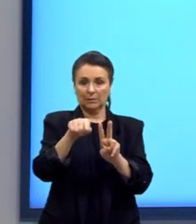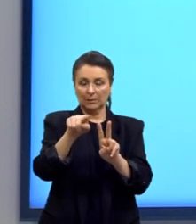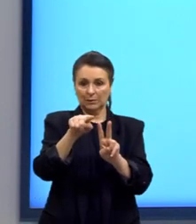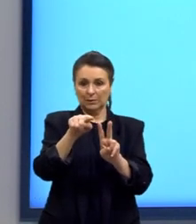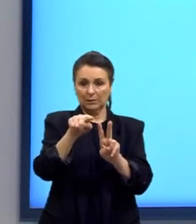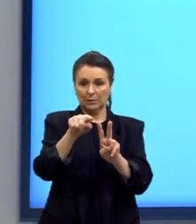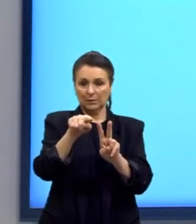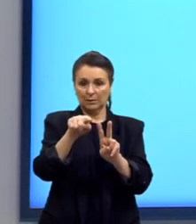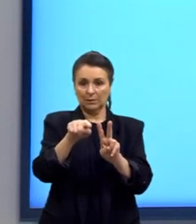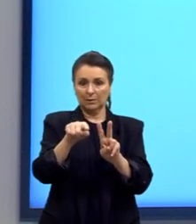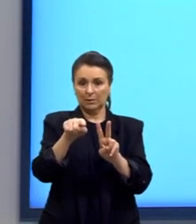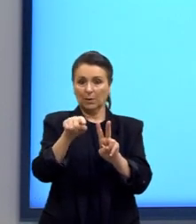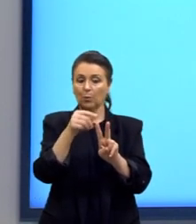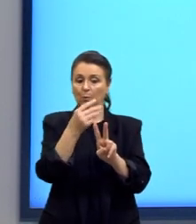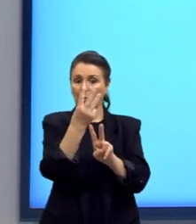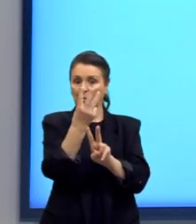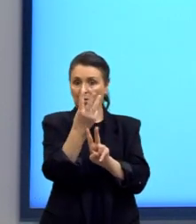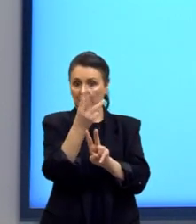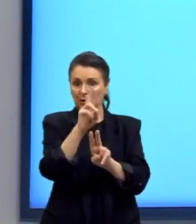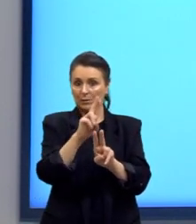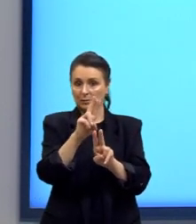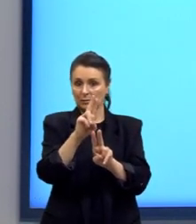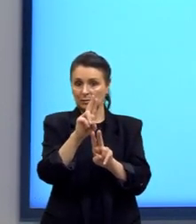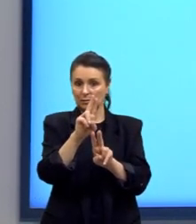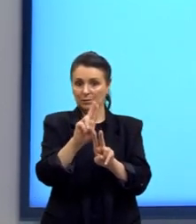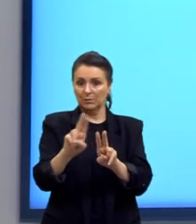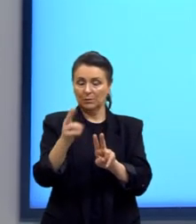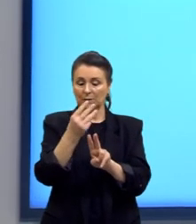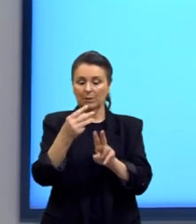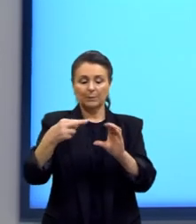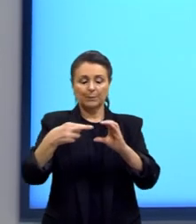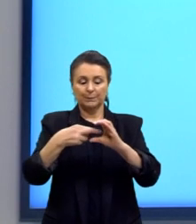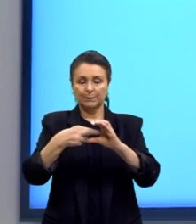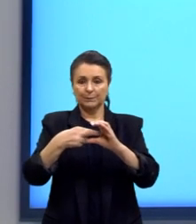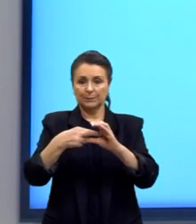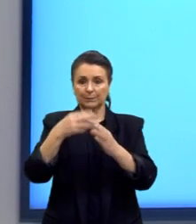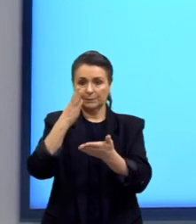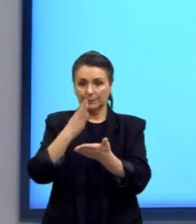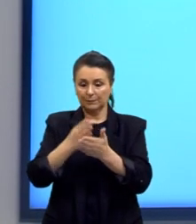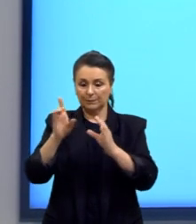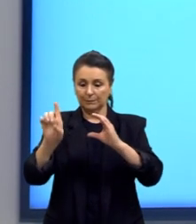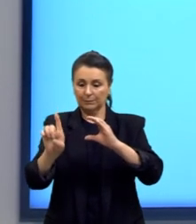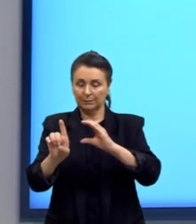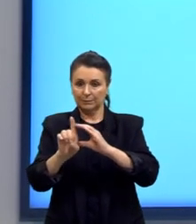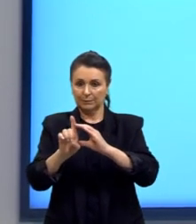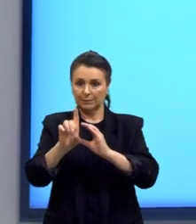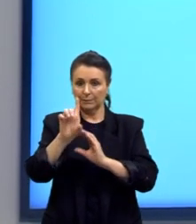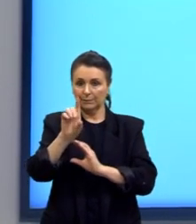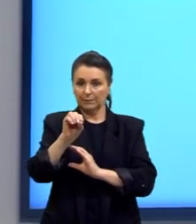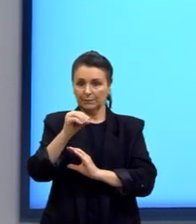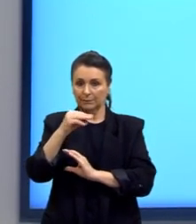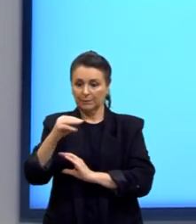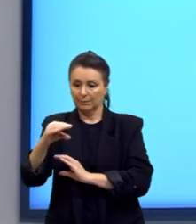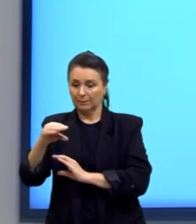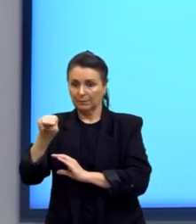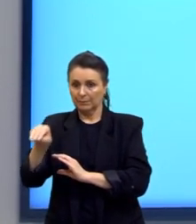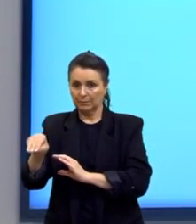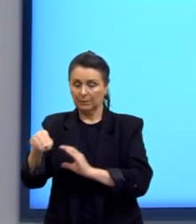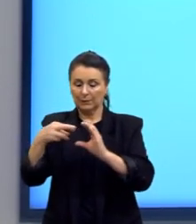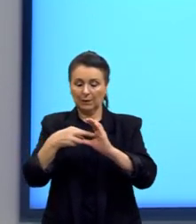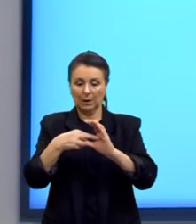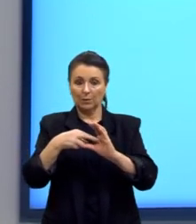ali nos indicou utilizar três o valor aproximado o raio seria né a metade do diâmetro de 10 centímetros O que